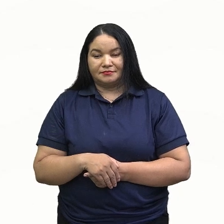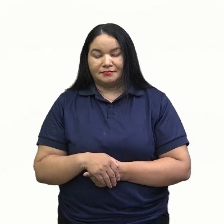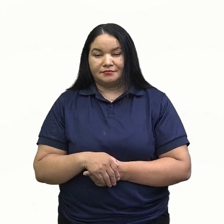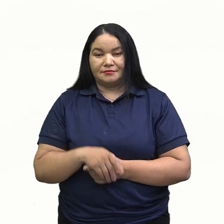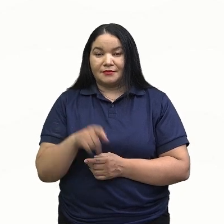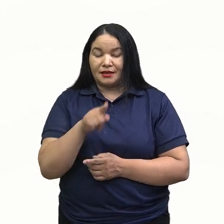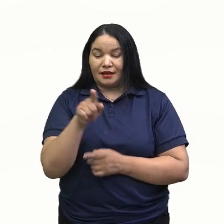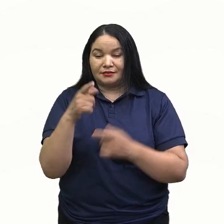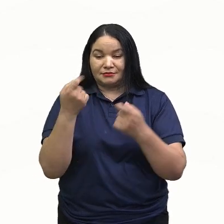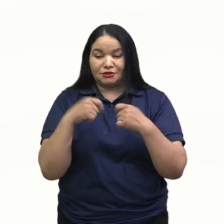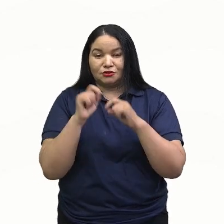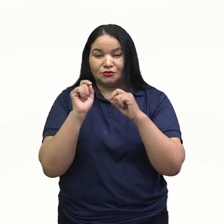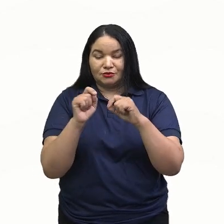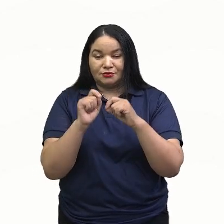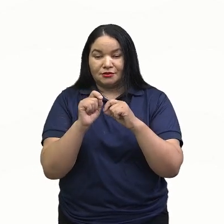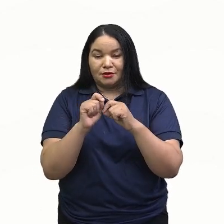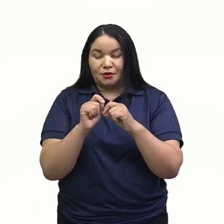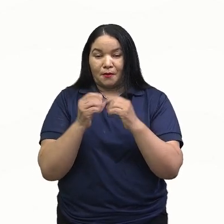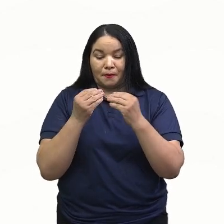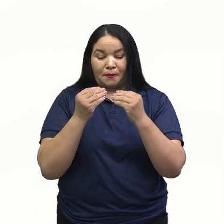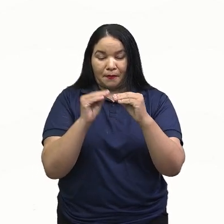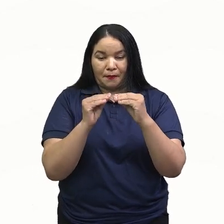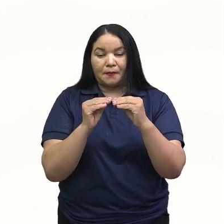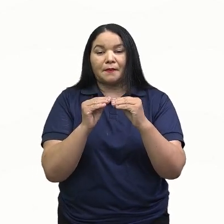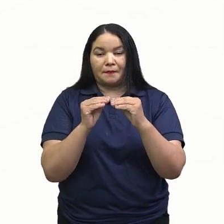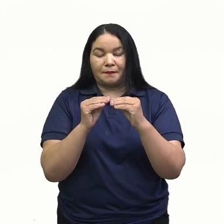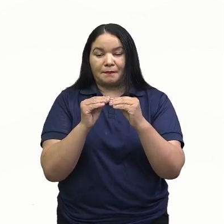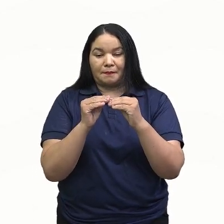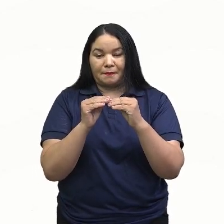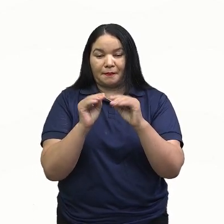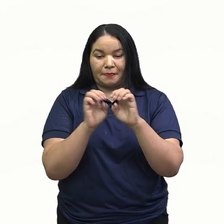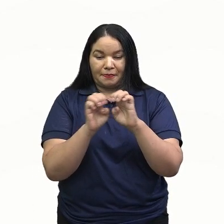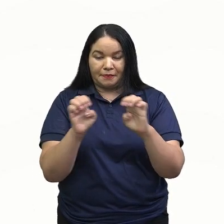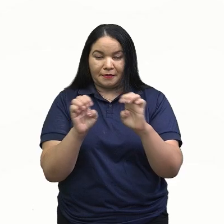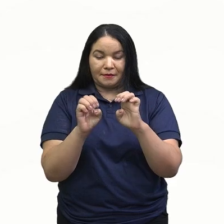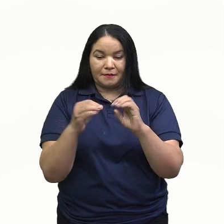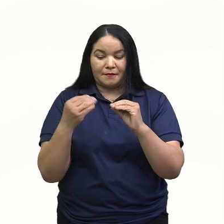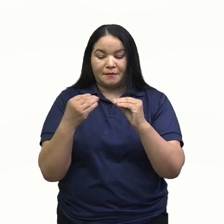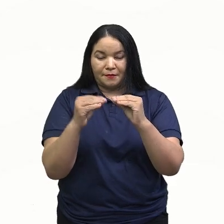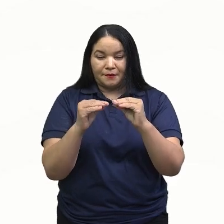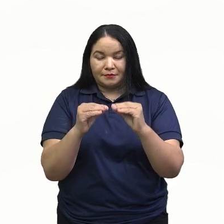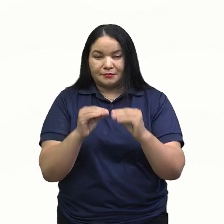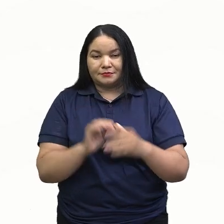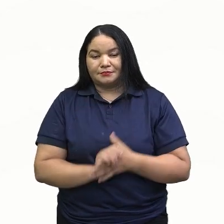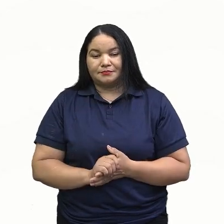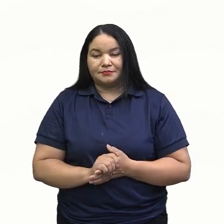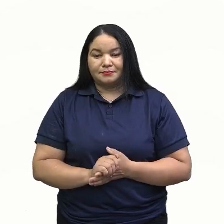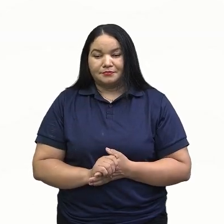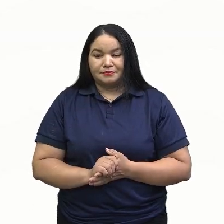vai substituir nesta equação. Aí você tem,